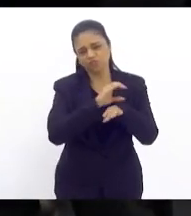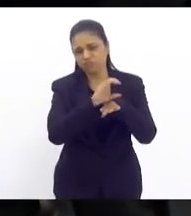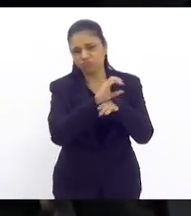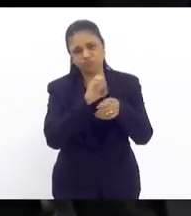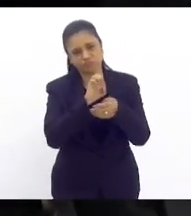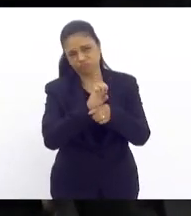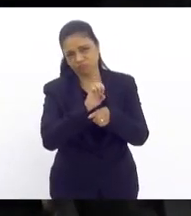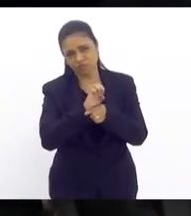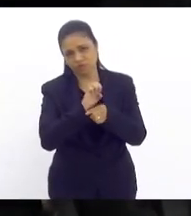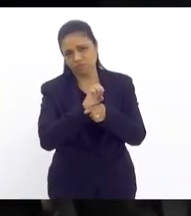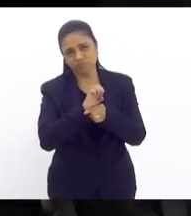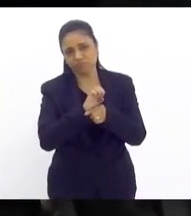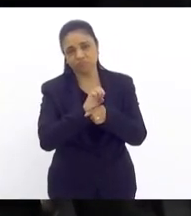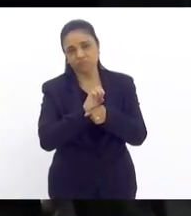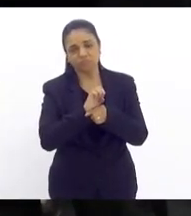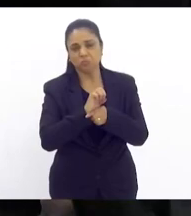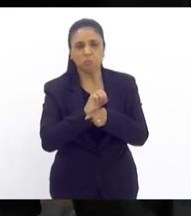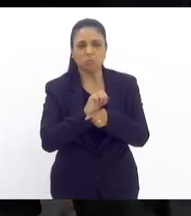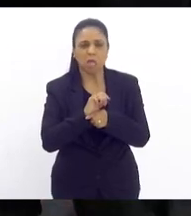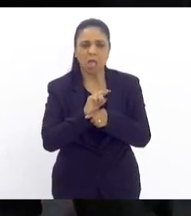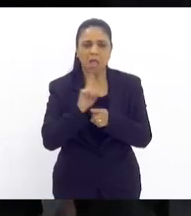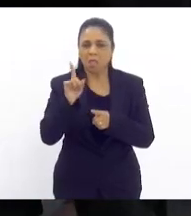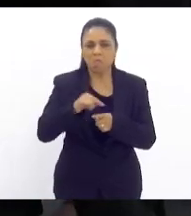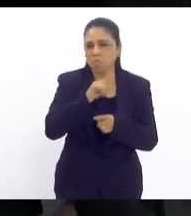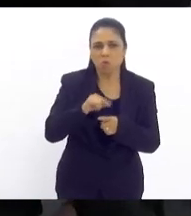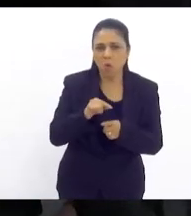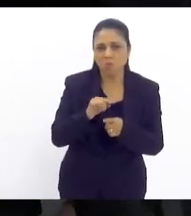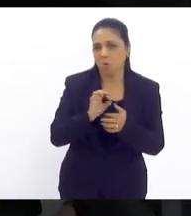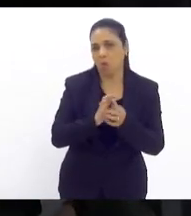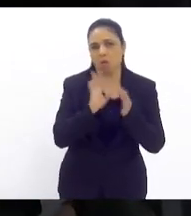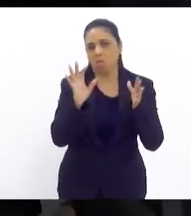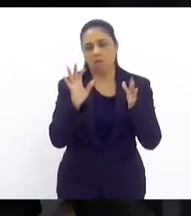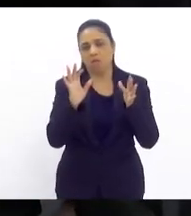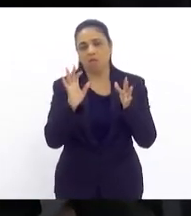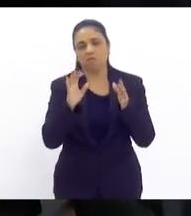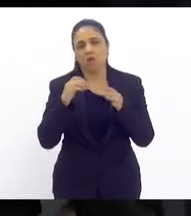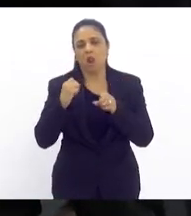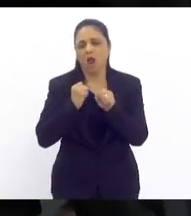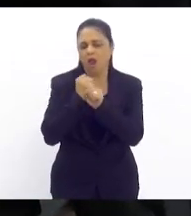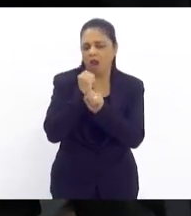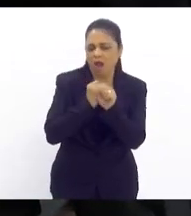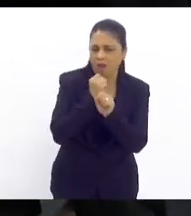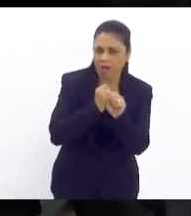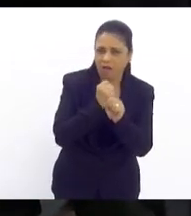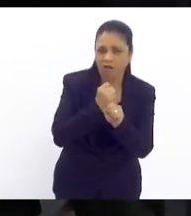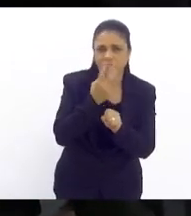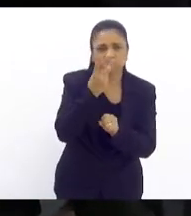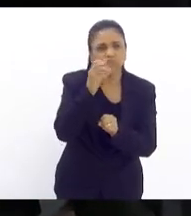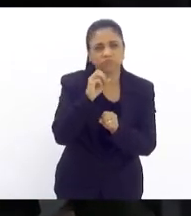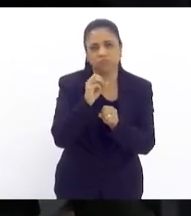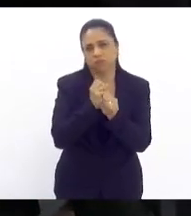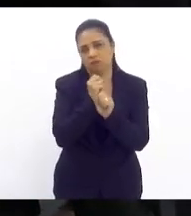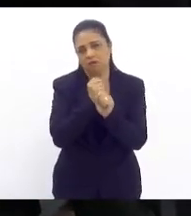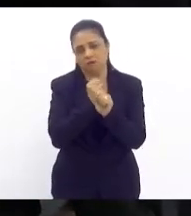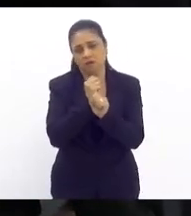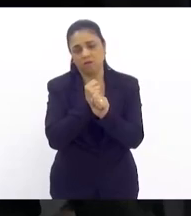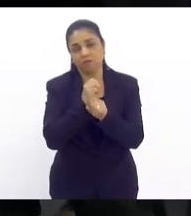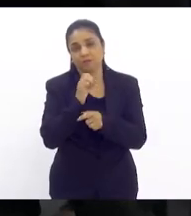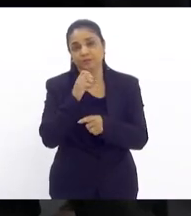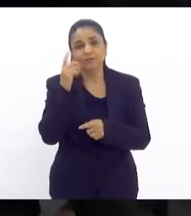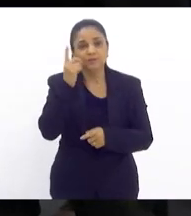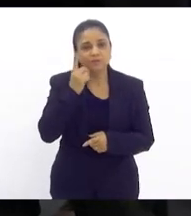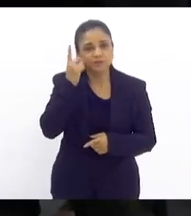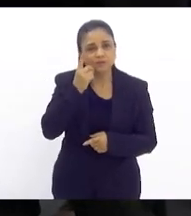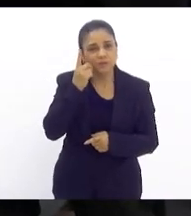não tem nada que permito o impeça ao longo desses muitos anos mais de 30 sempre os deputados